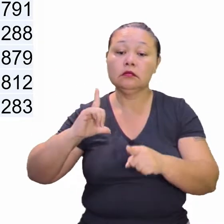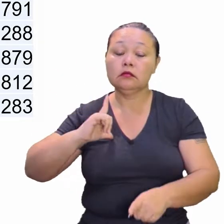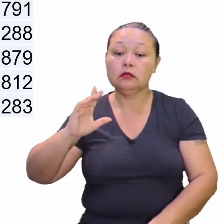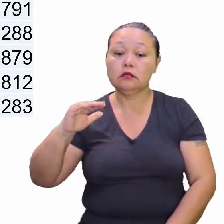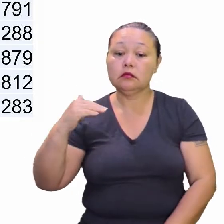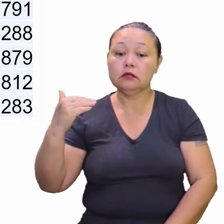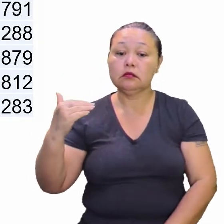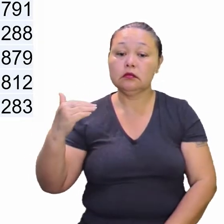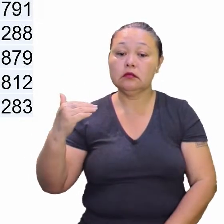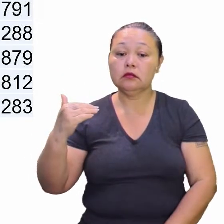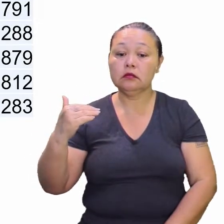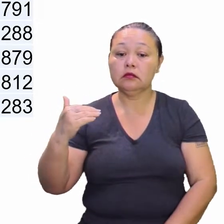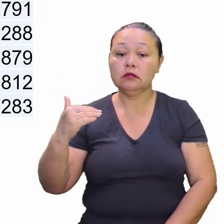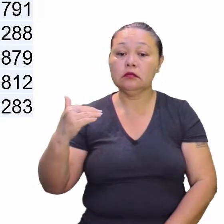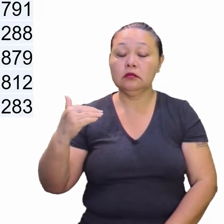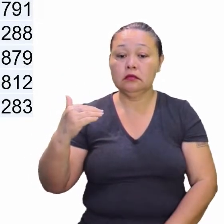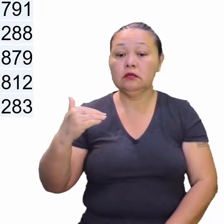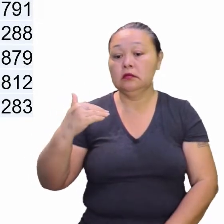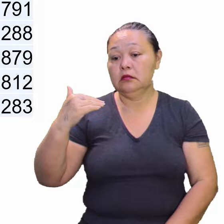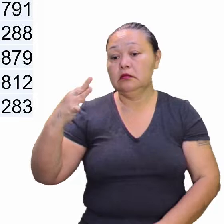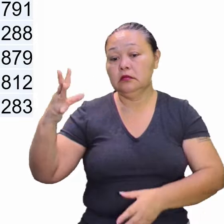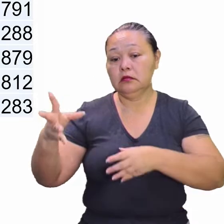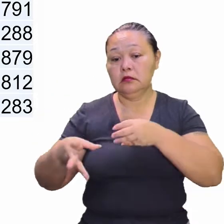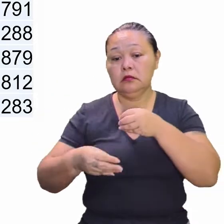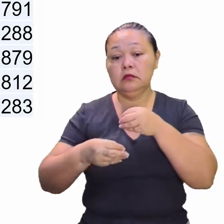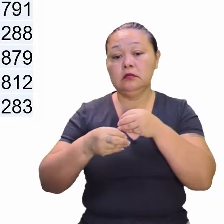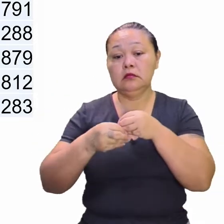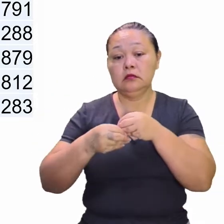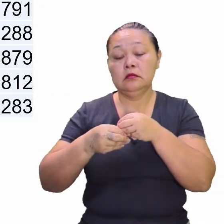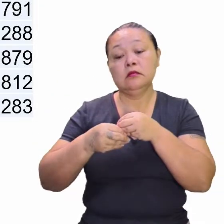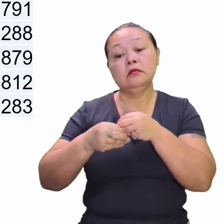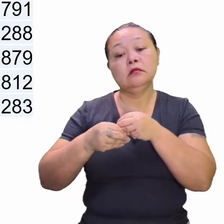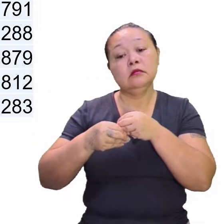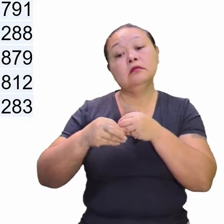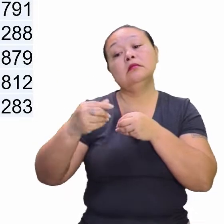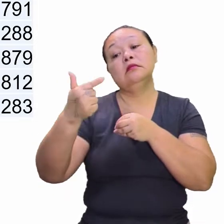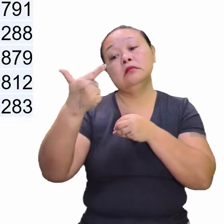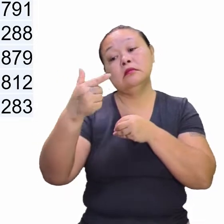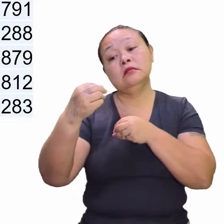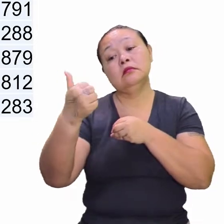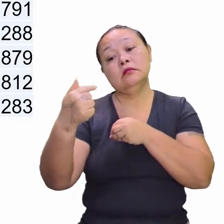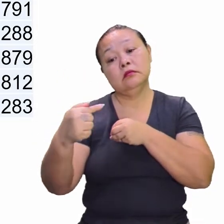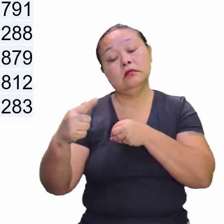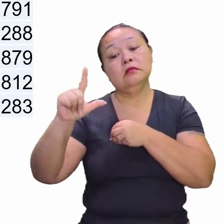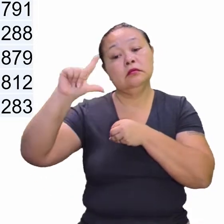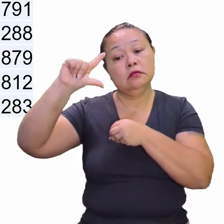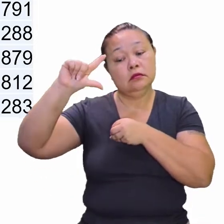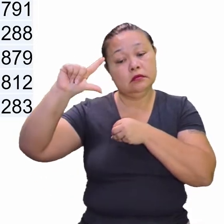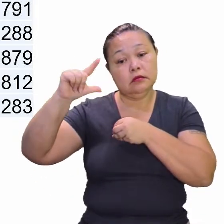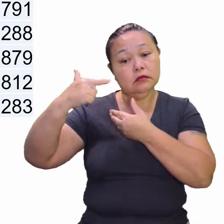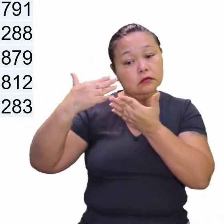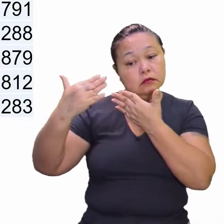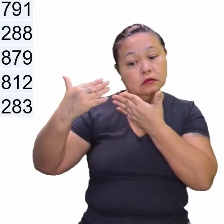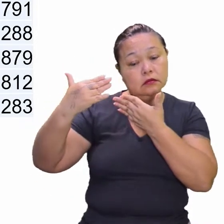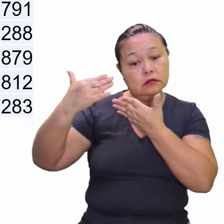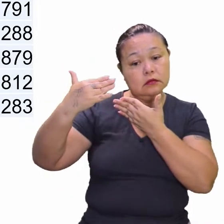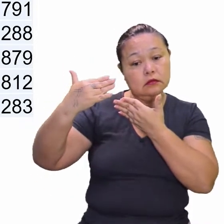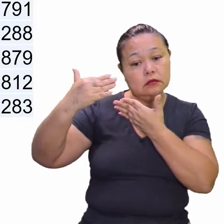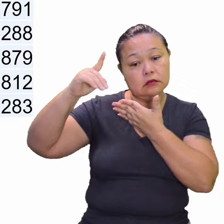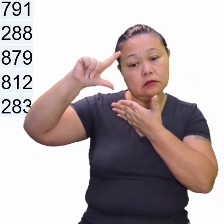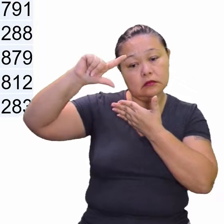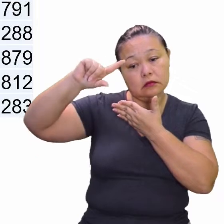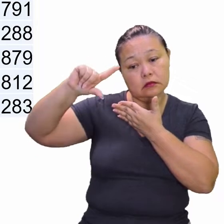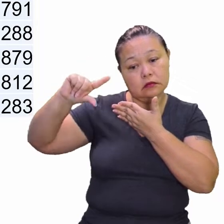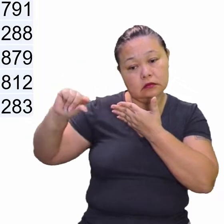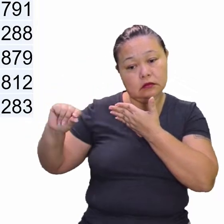entende que houve um incremento. Justamente. No entanto, em 2017, se fizéssemos um gráfico,